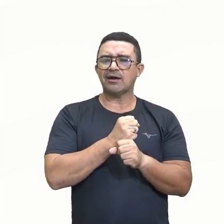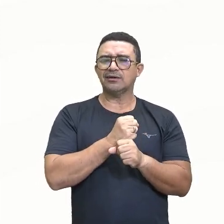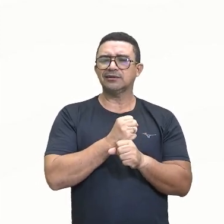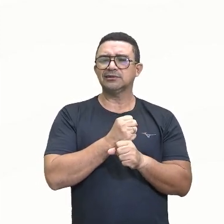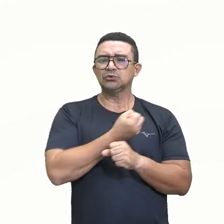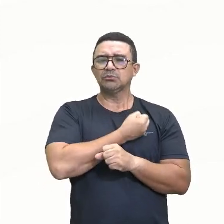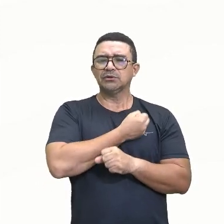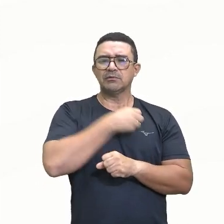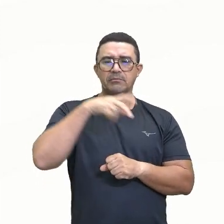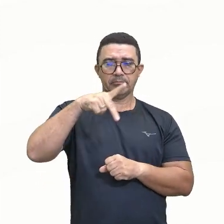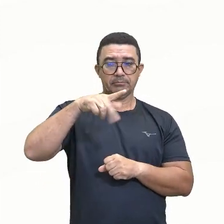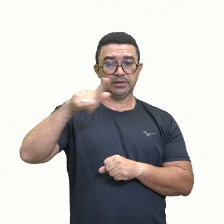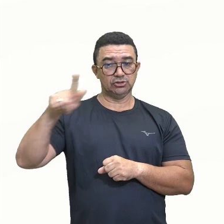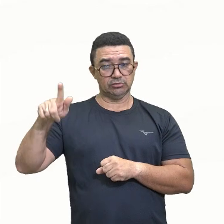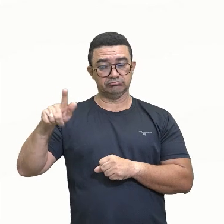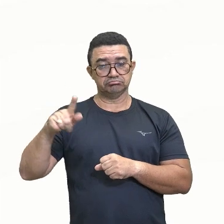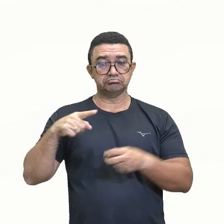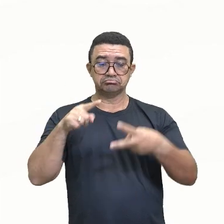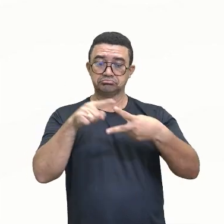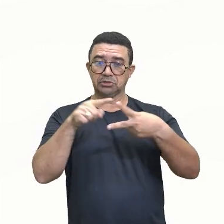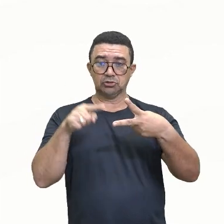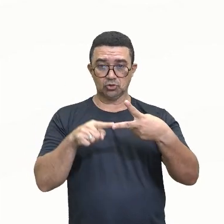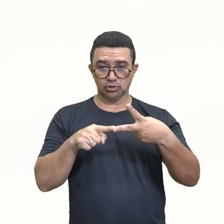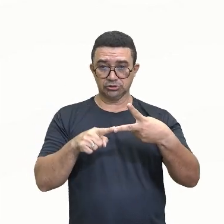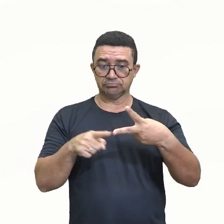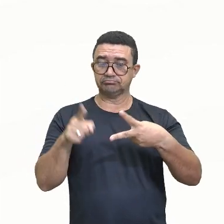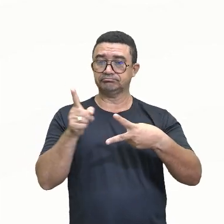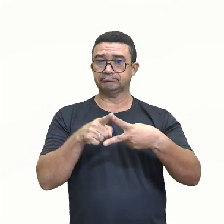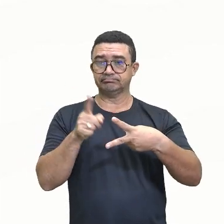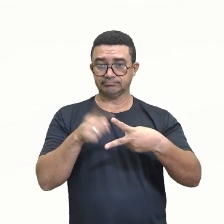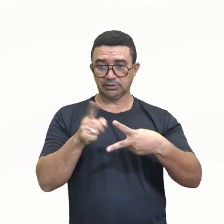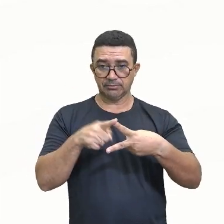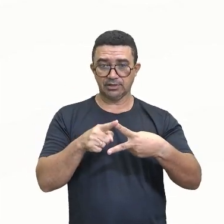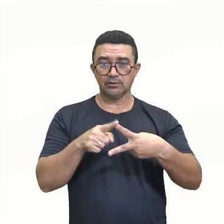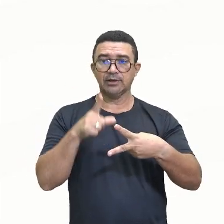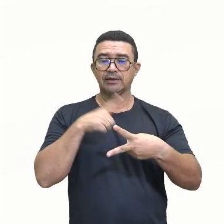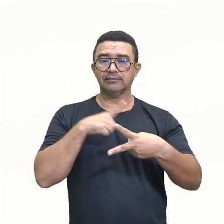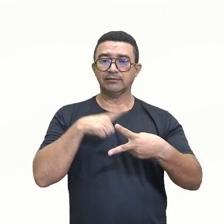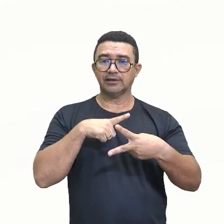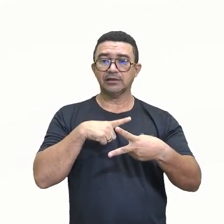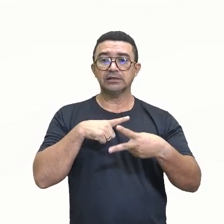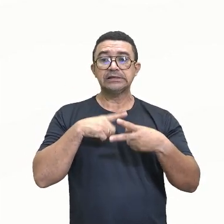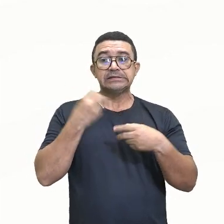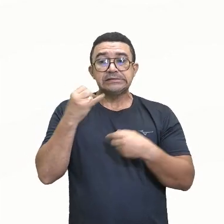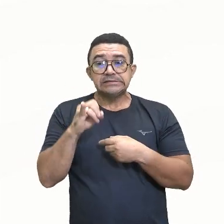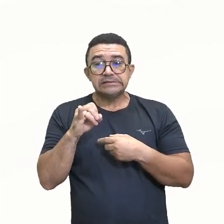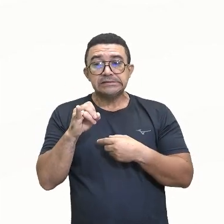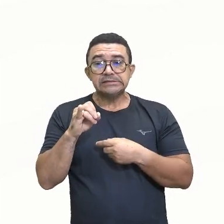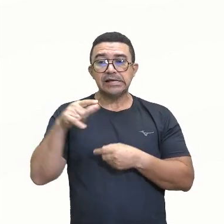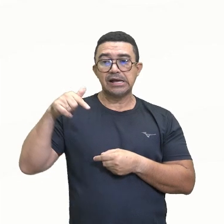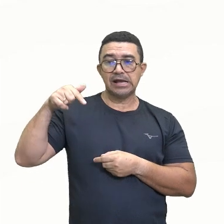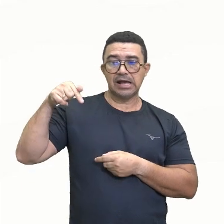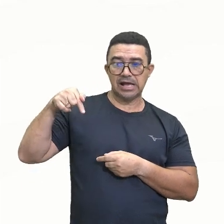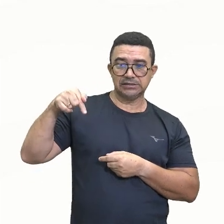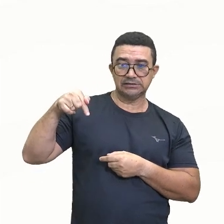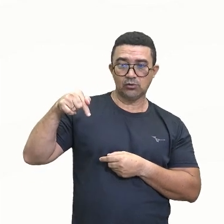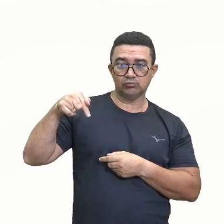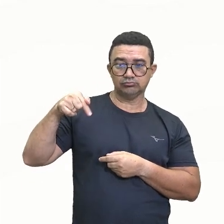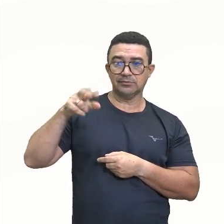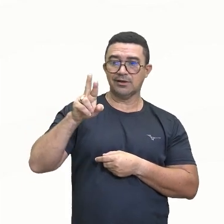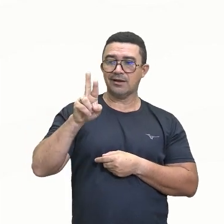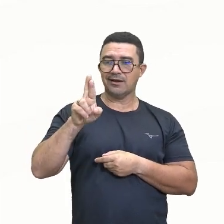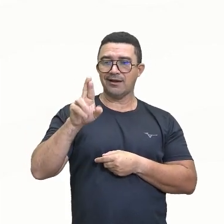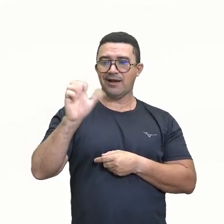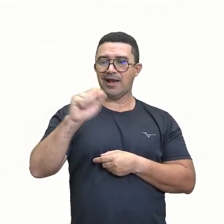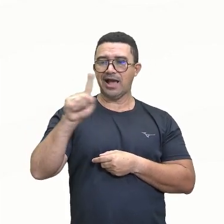PG? Ora, tem 2 casos. O primeiro caso, nós temos aqui quando a razão, ela está